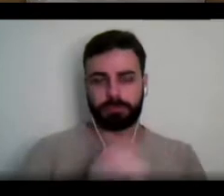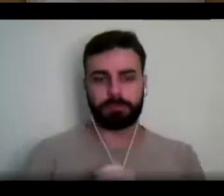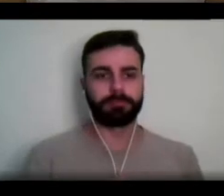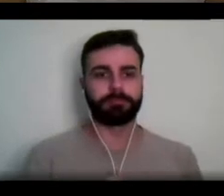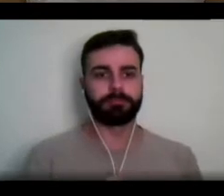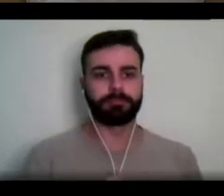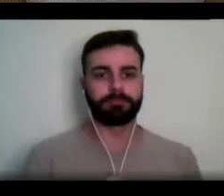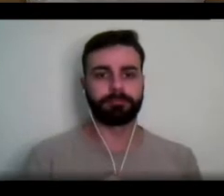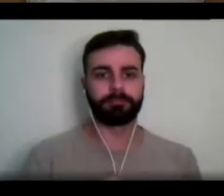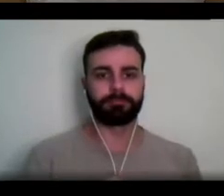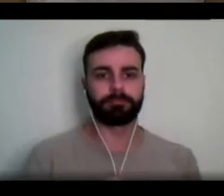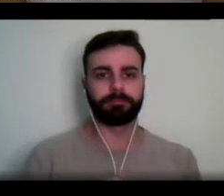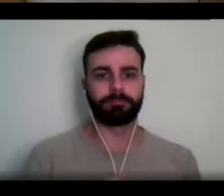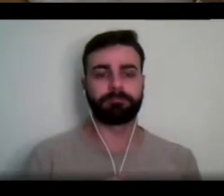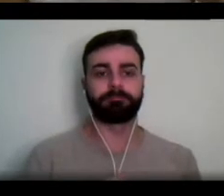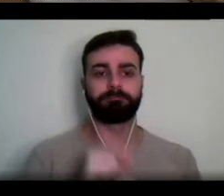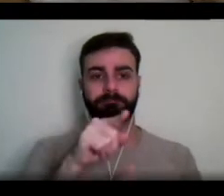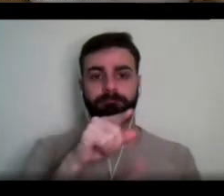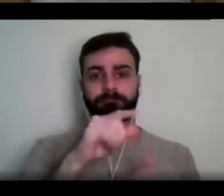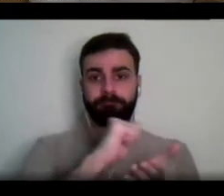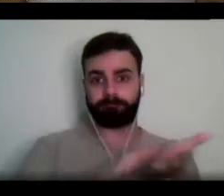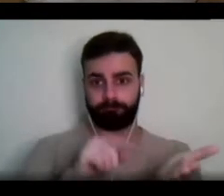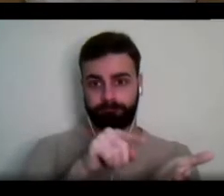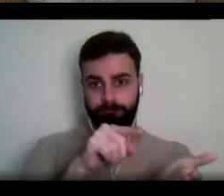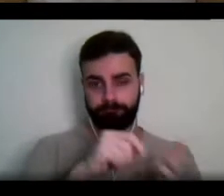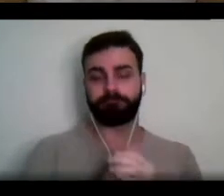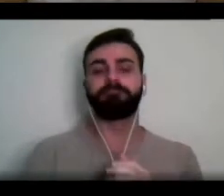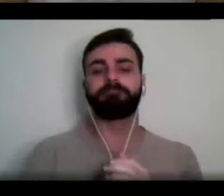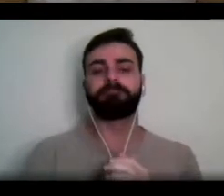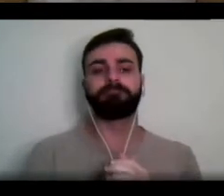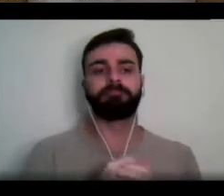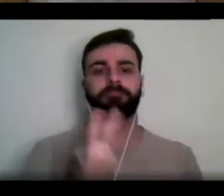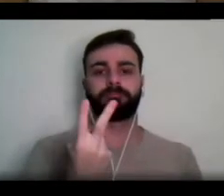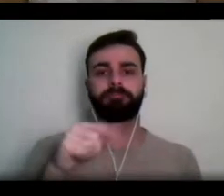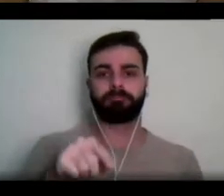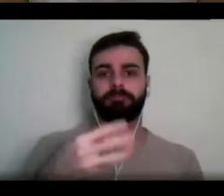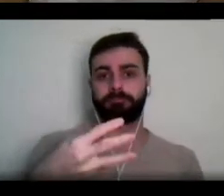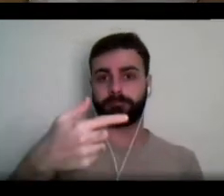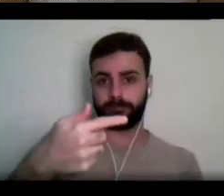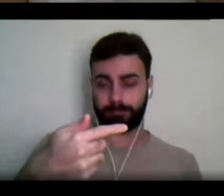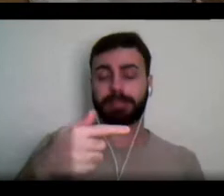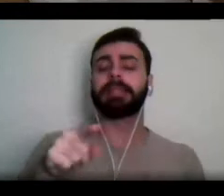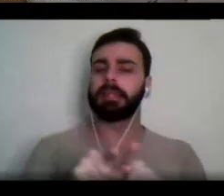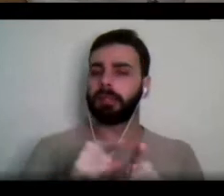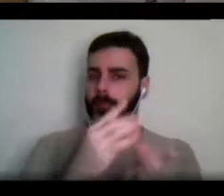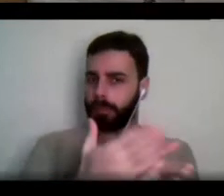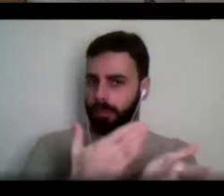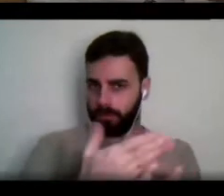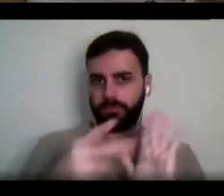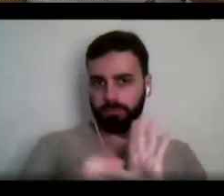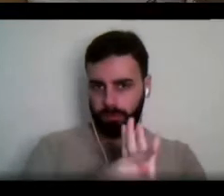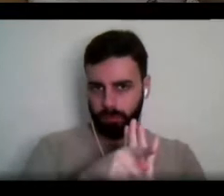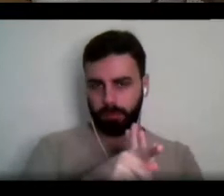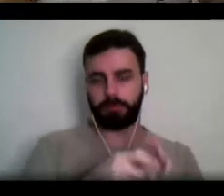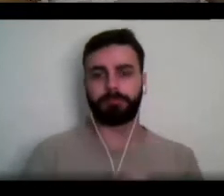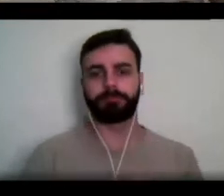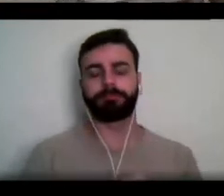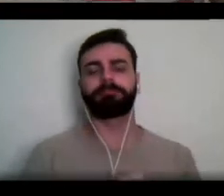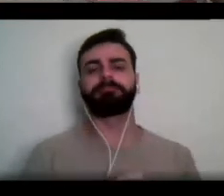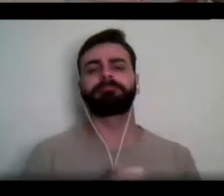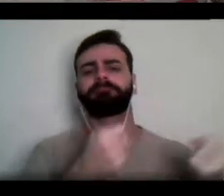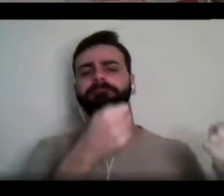Agora, o próximo exercício. Vamos para o próximo. O próximo exercício que a gente vai resolver é